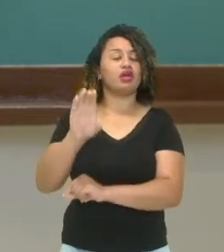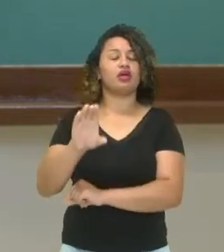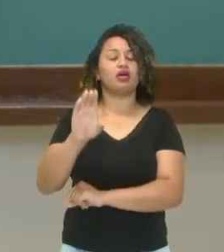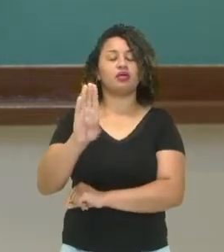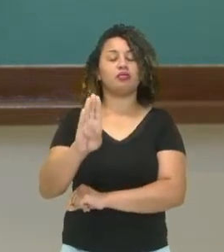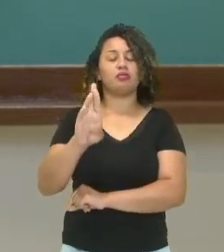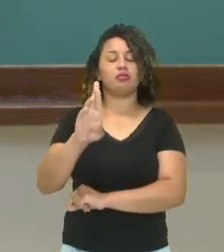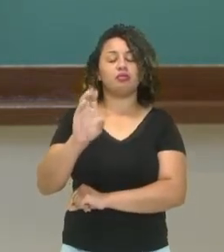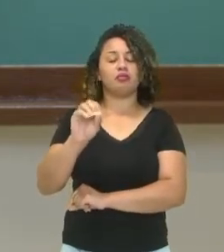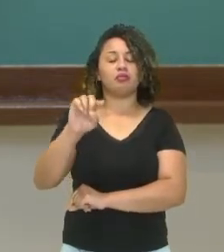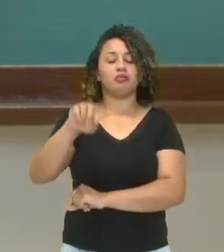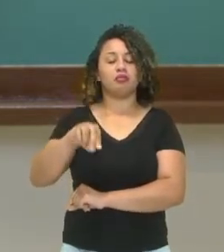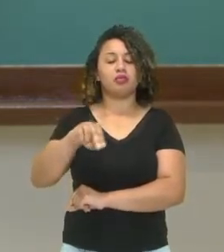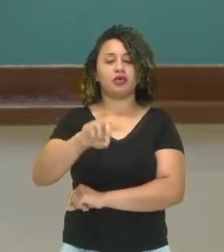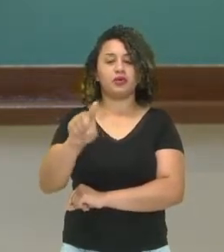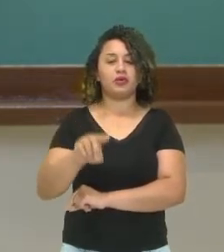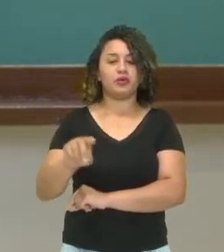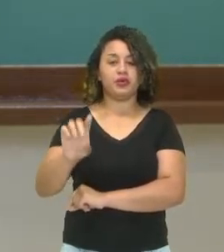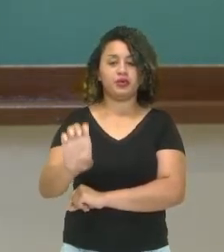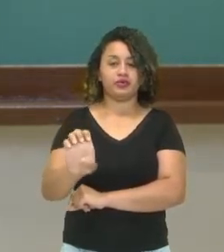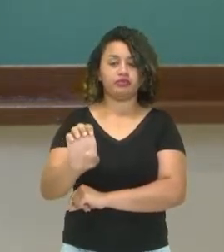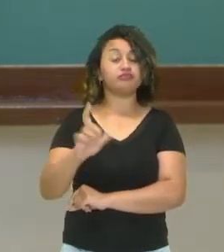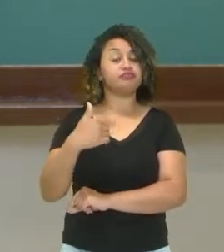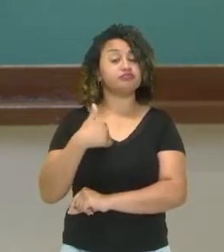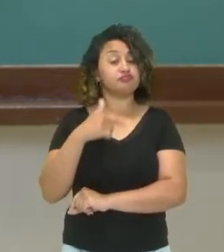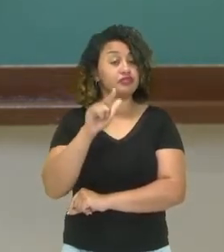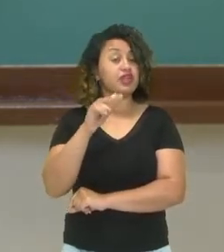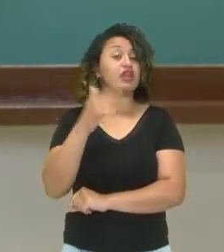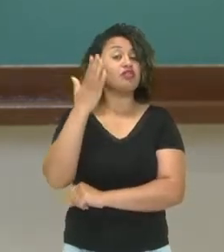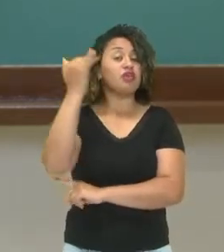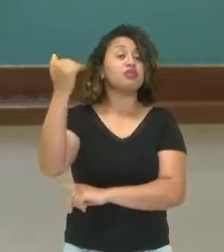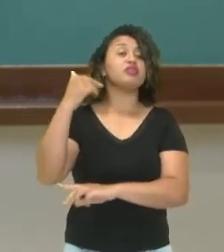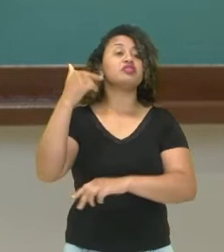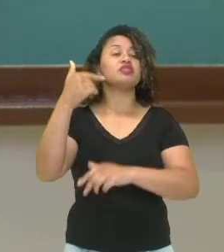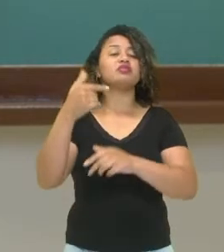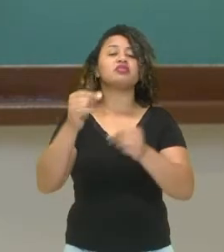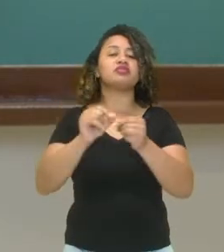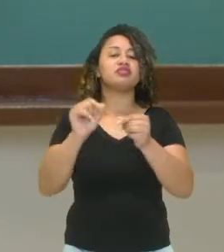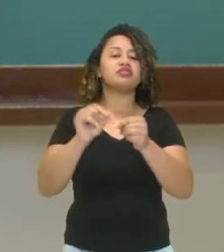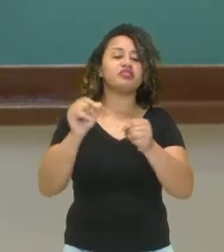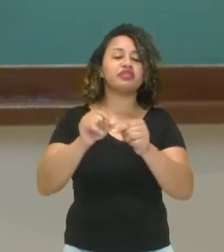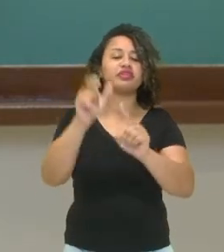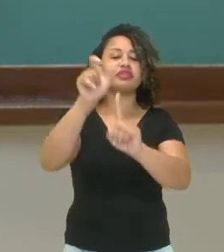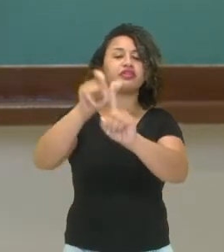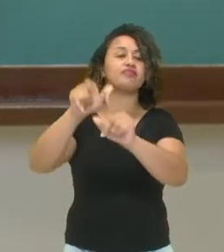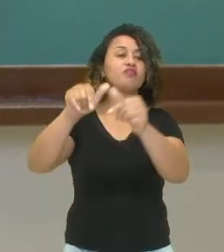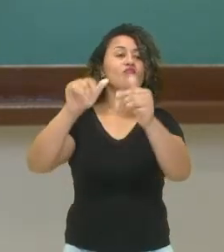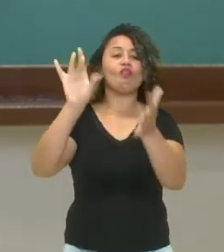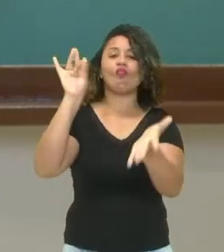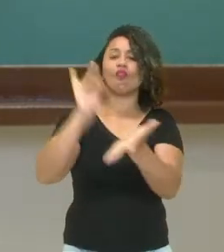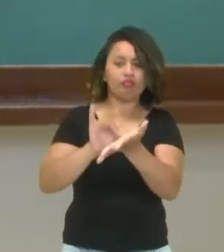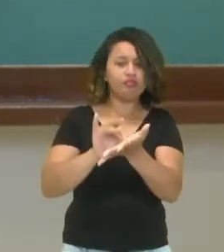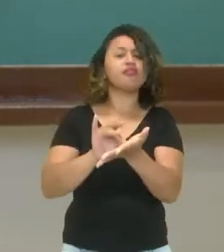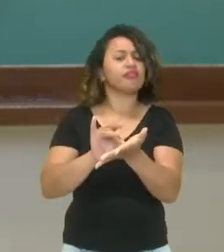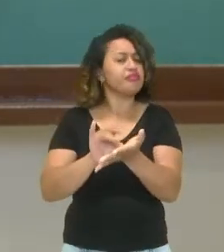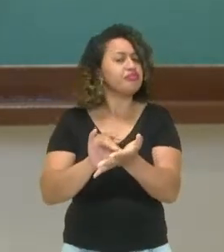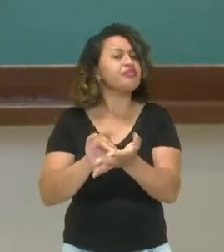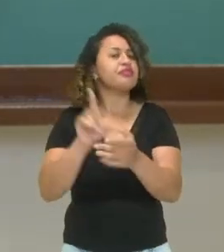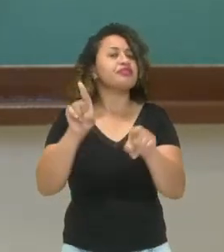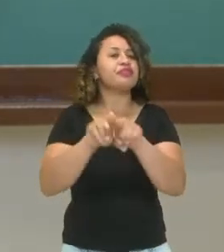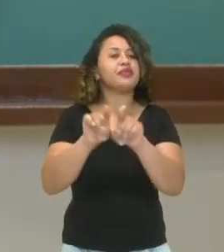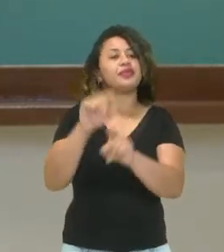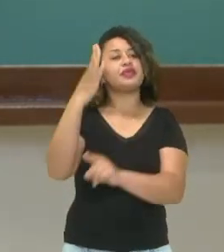é conhecido por tratar com realidade os seus personagens, e ele também era